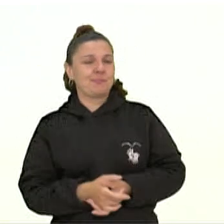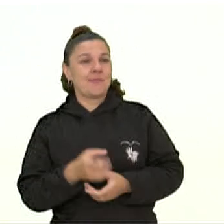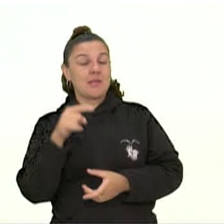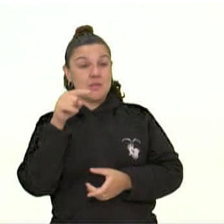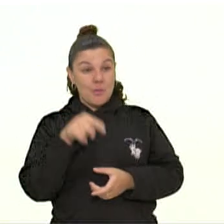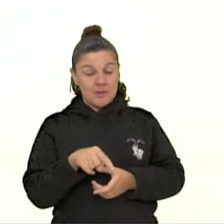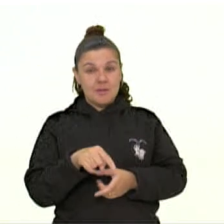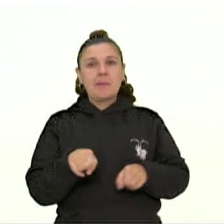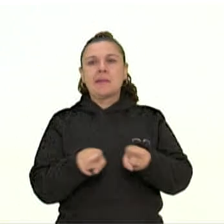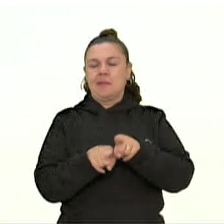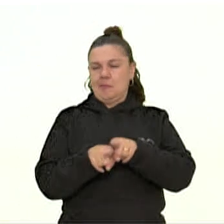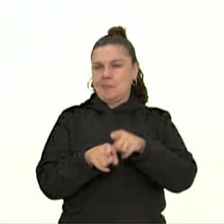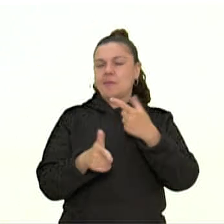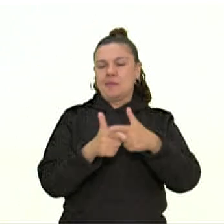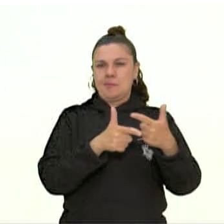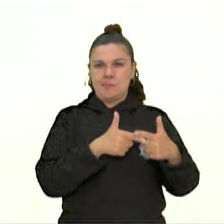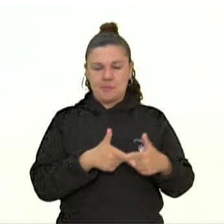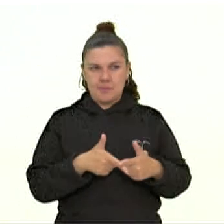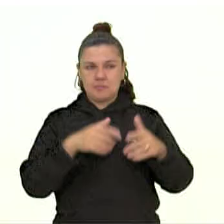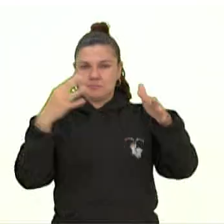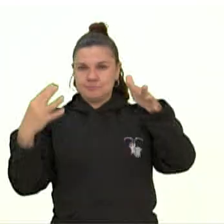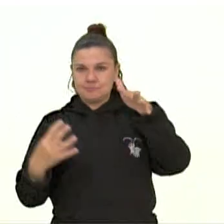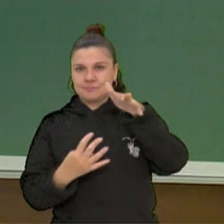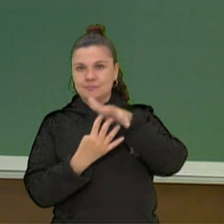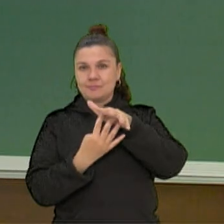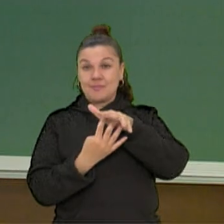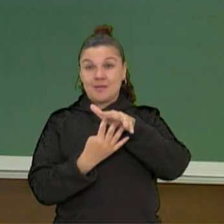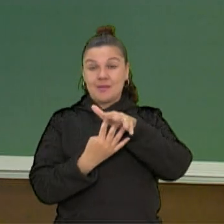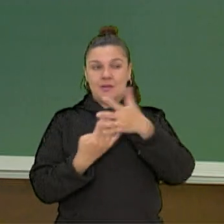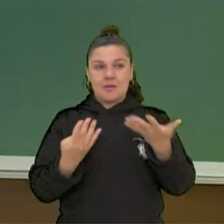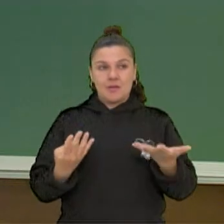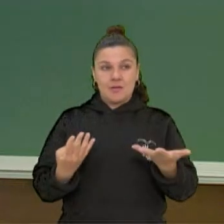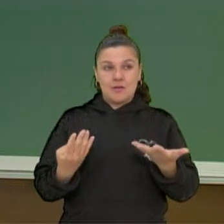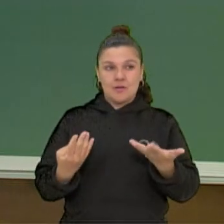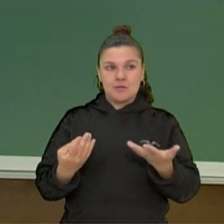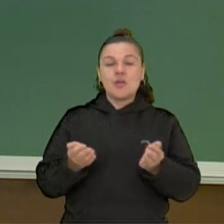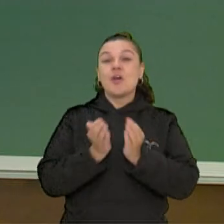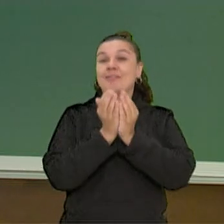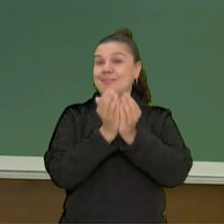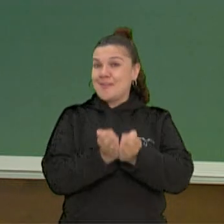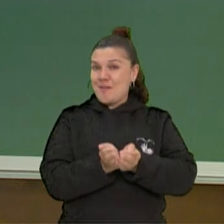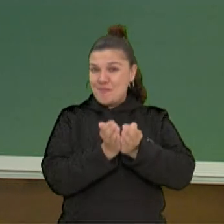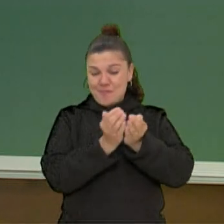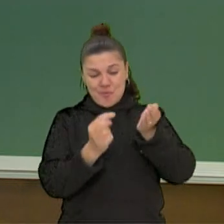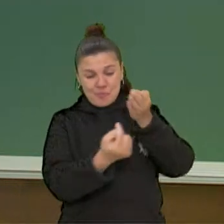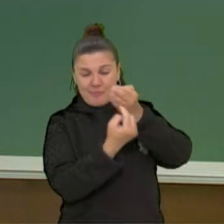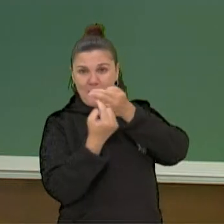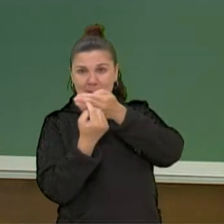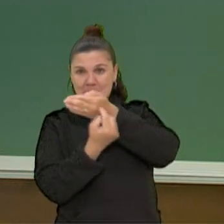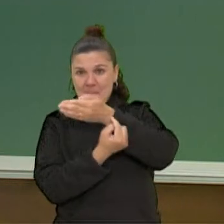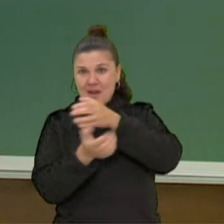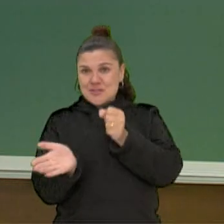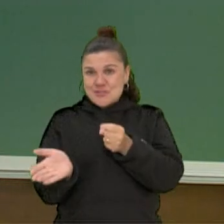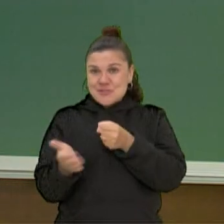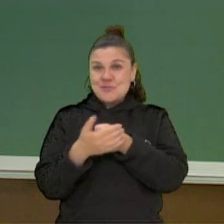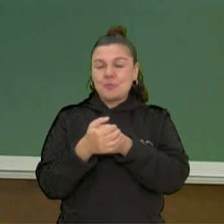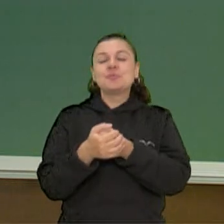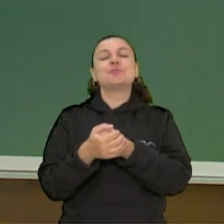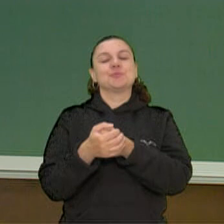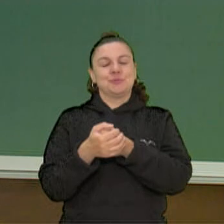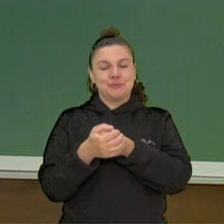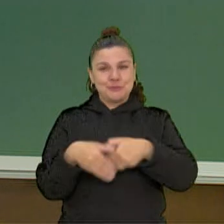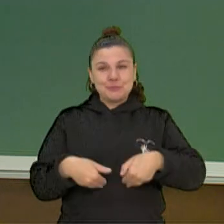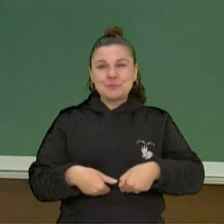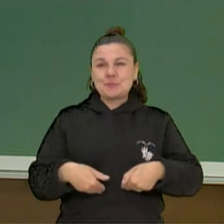rota não deixa de ter problemas. As pessoas estão chegando ilegalmente em porões de navios, por exemplo, em situações precárias, né? E